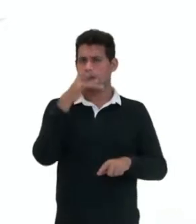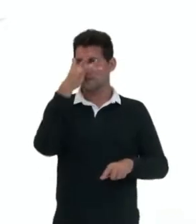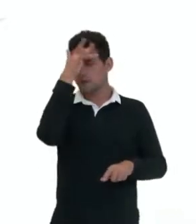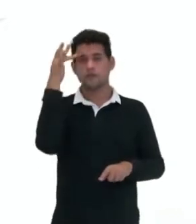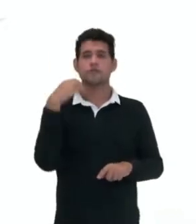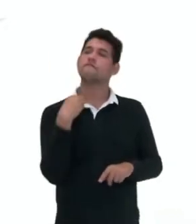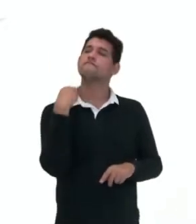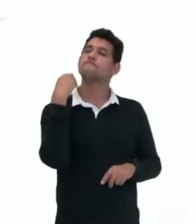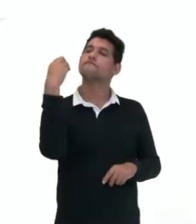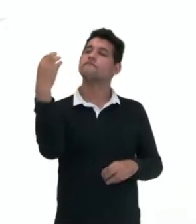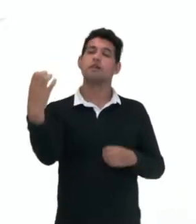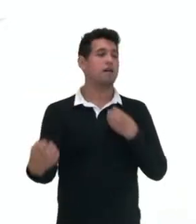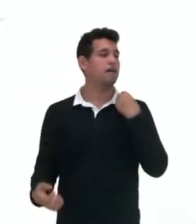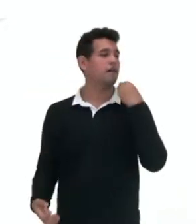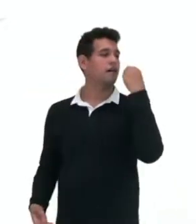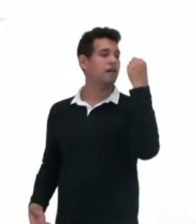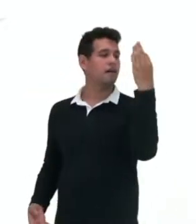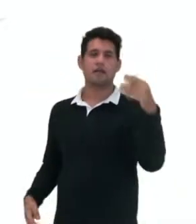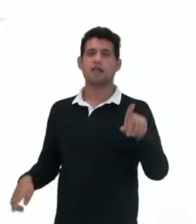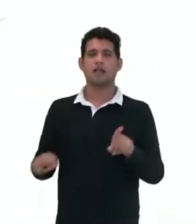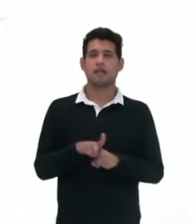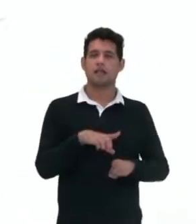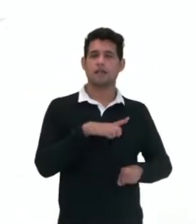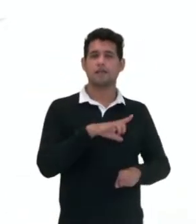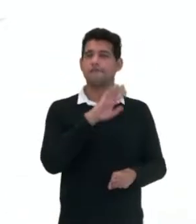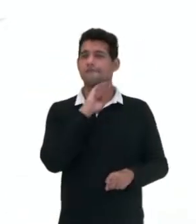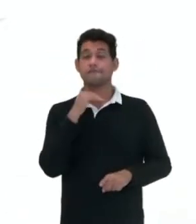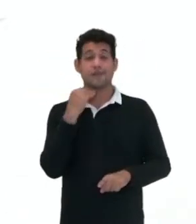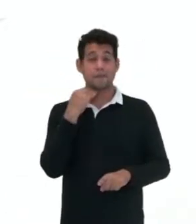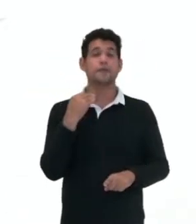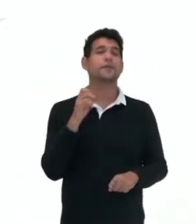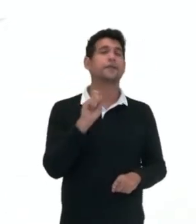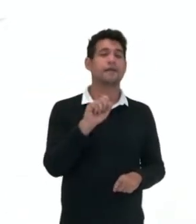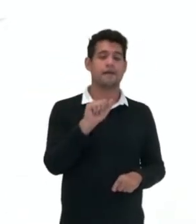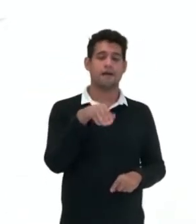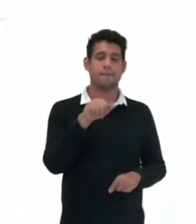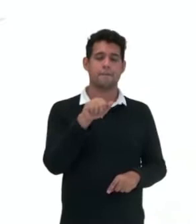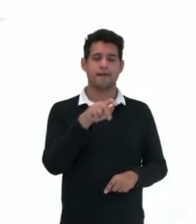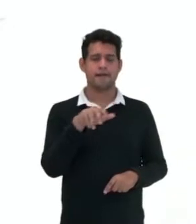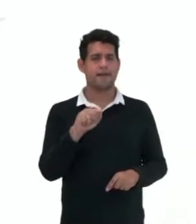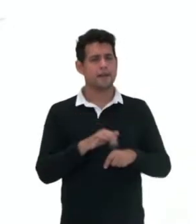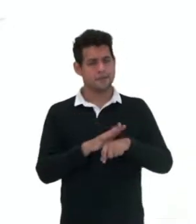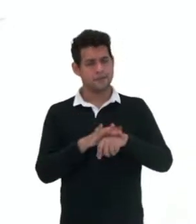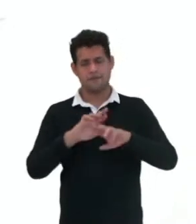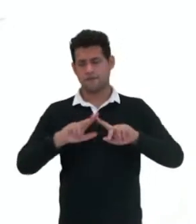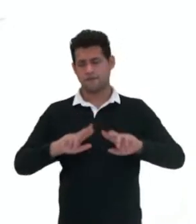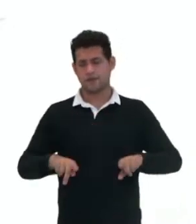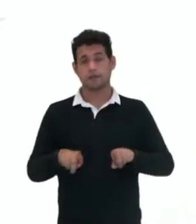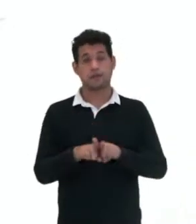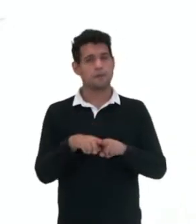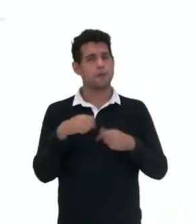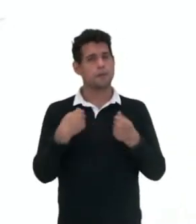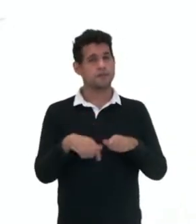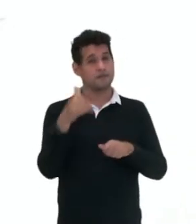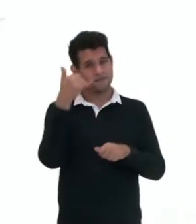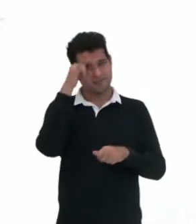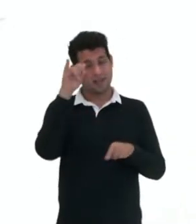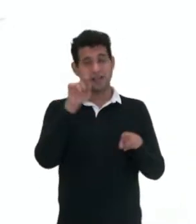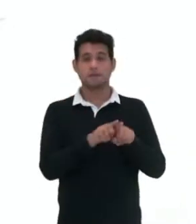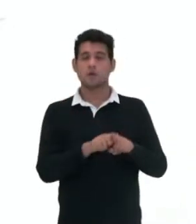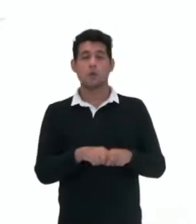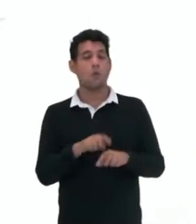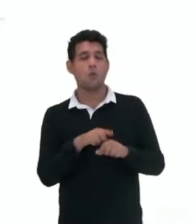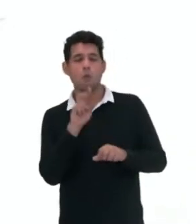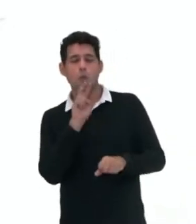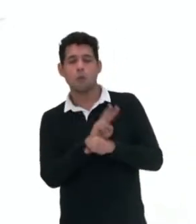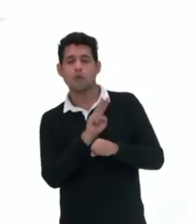para regiões em que ocorrem altas incidências de febre amarela ou outras doenças e querem evitar ou tratar